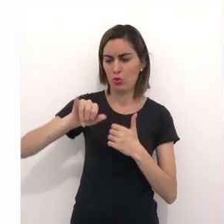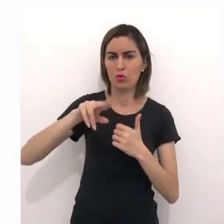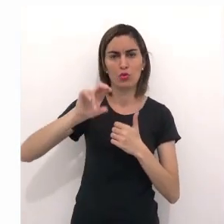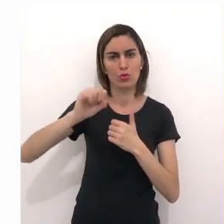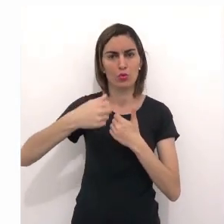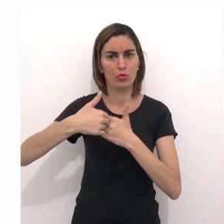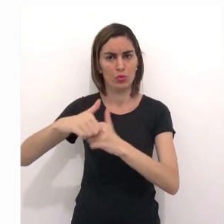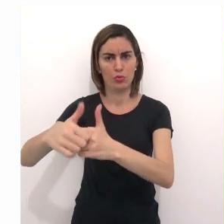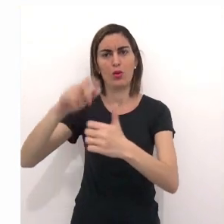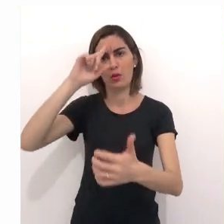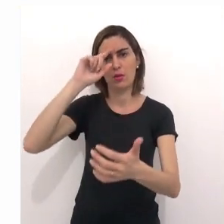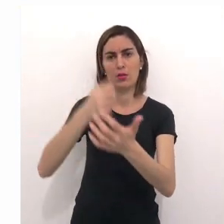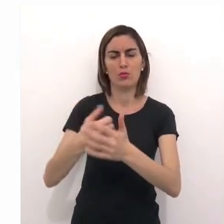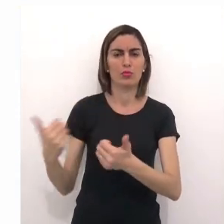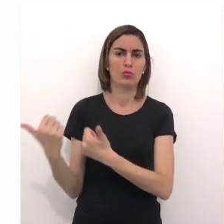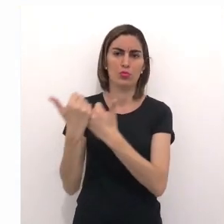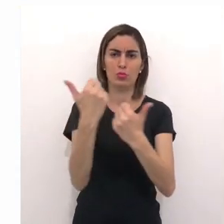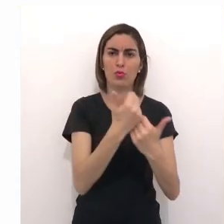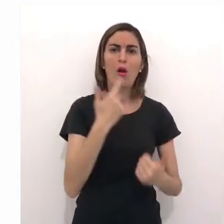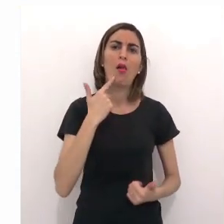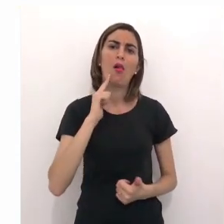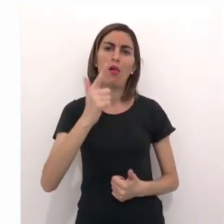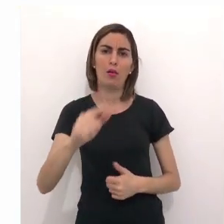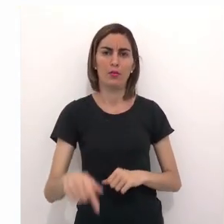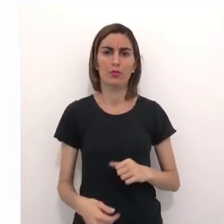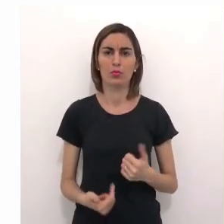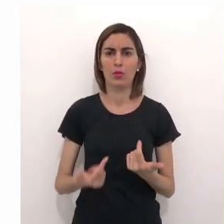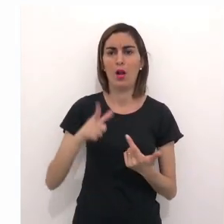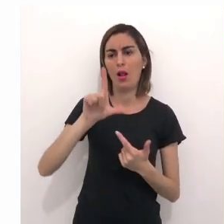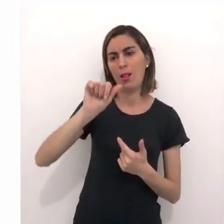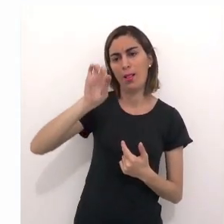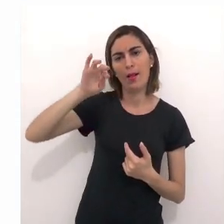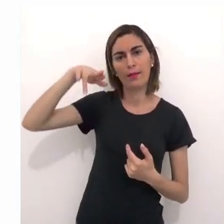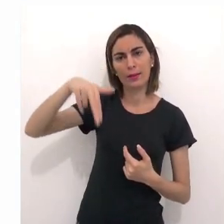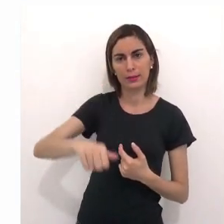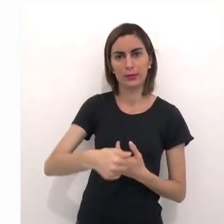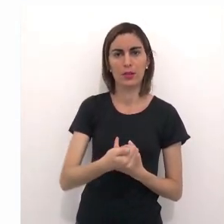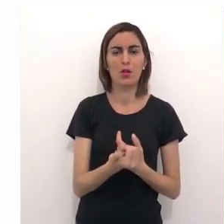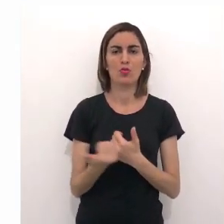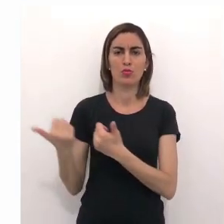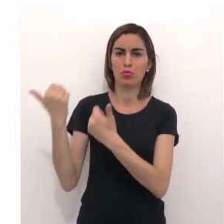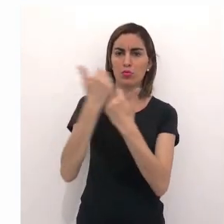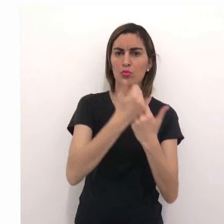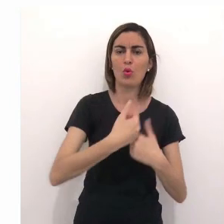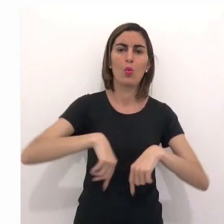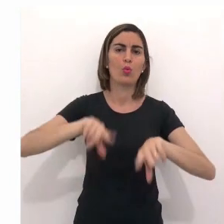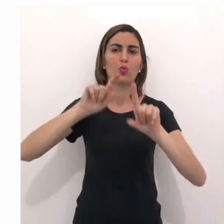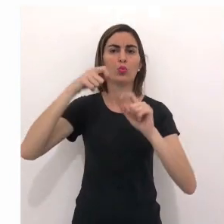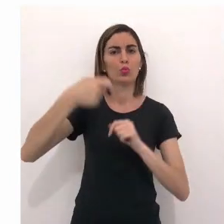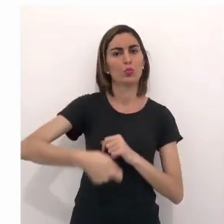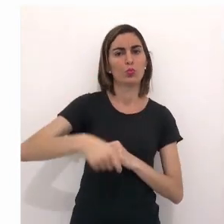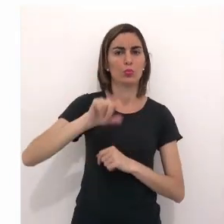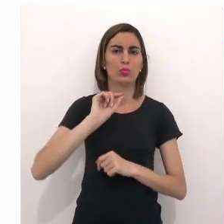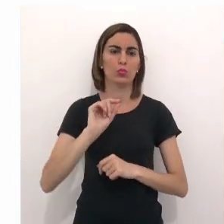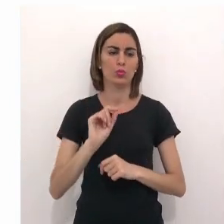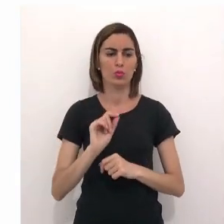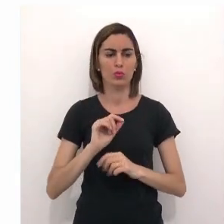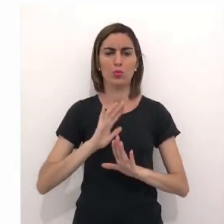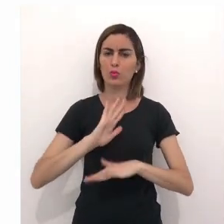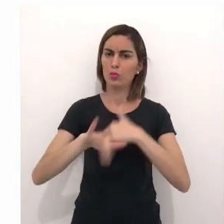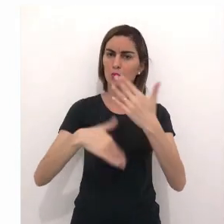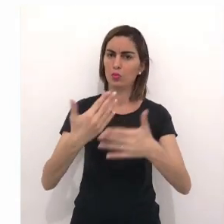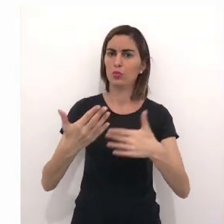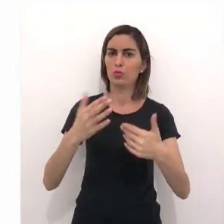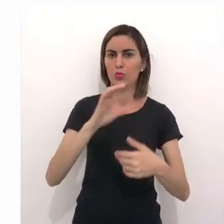decidiram substituir a língua sagrada, latim, para estabelecer o quê? Os procedimentos